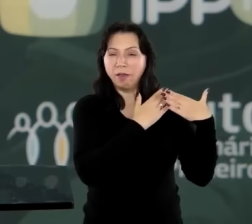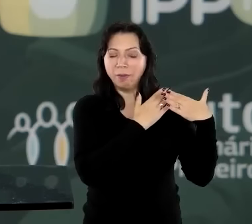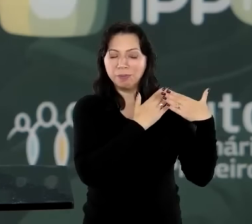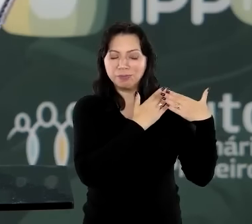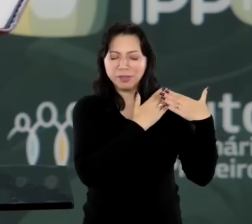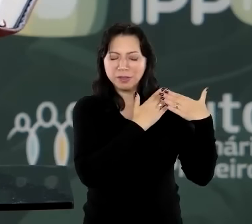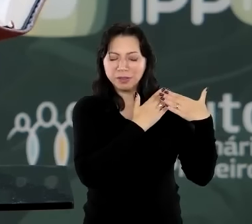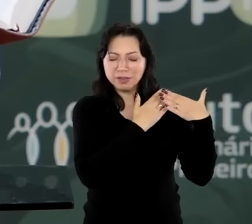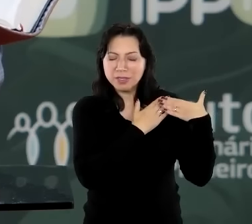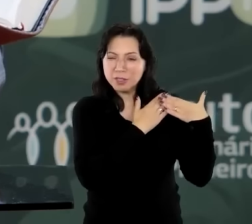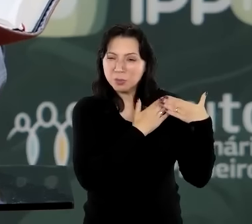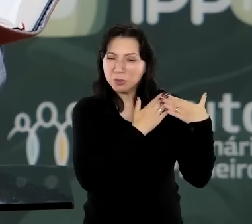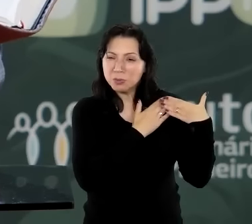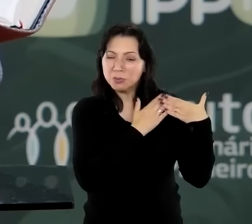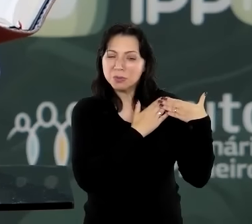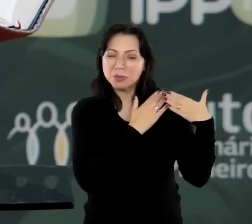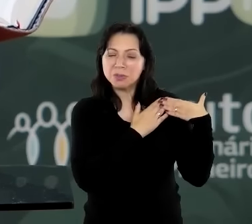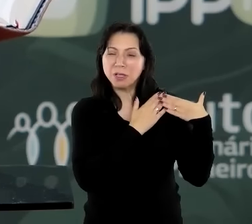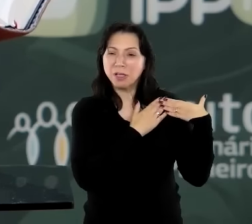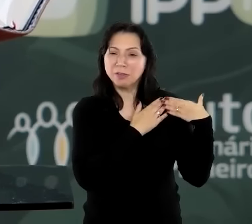Essa é a característica de um pastor.